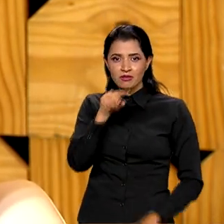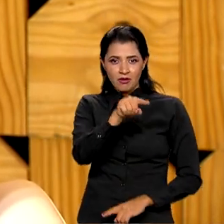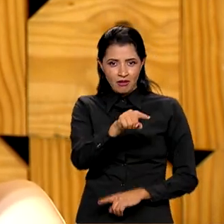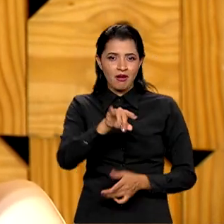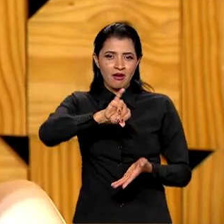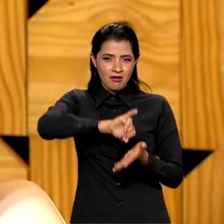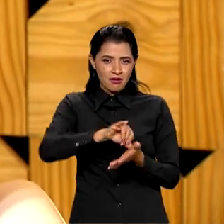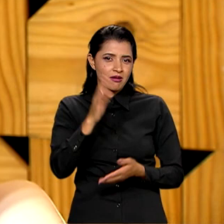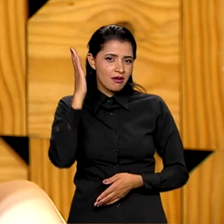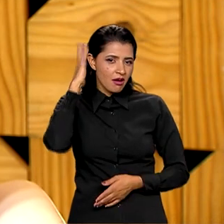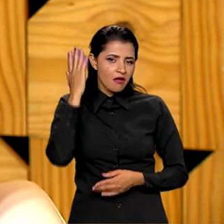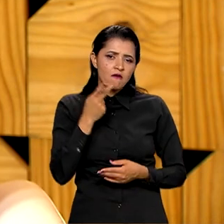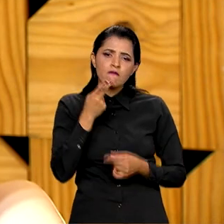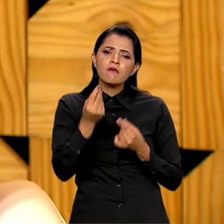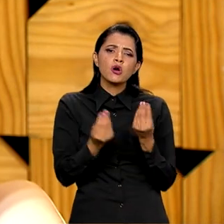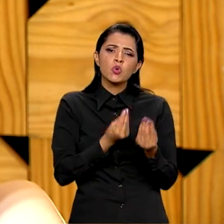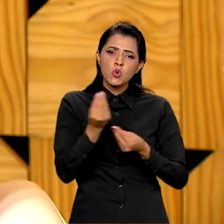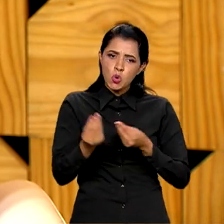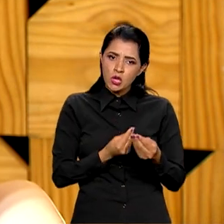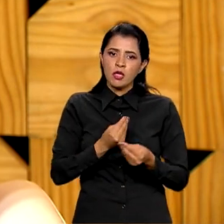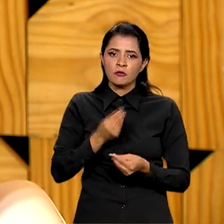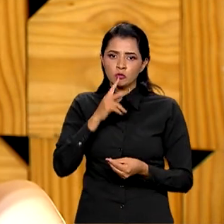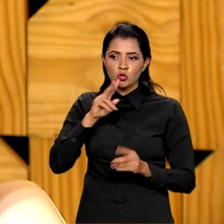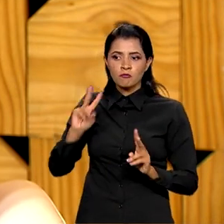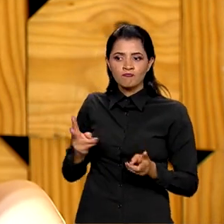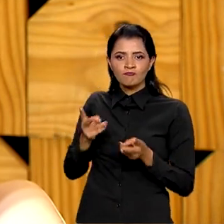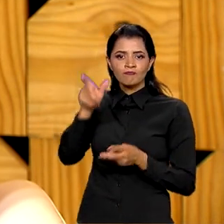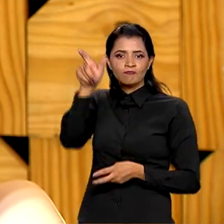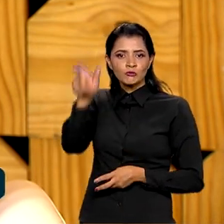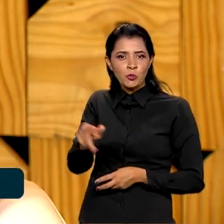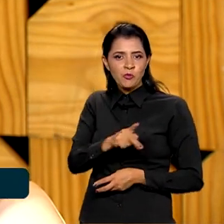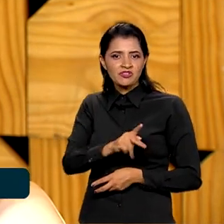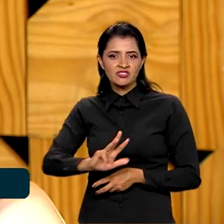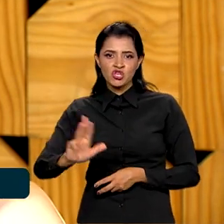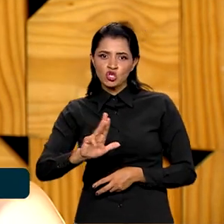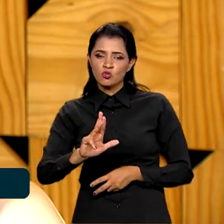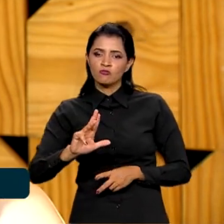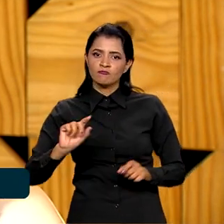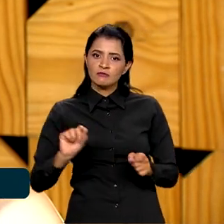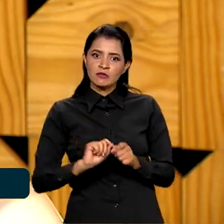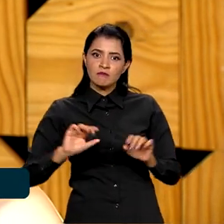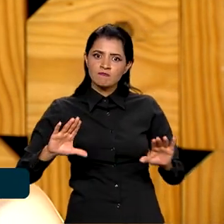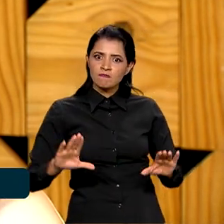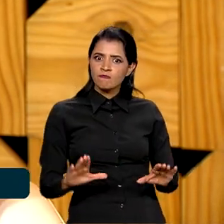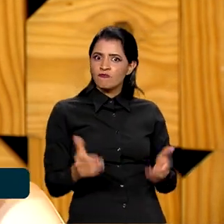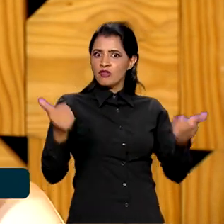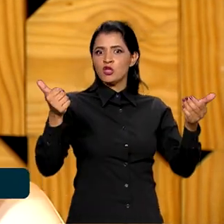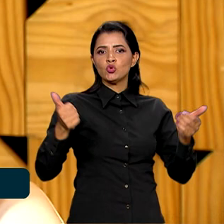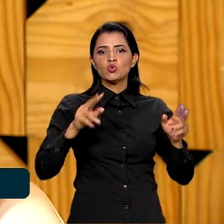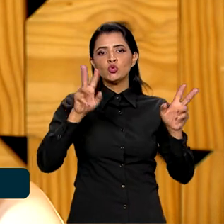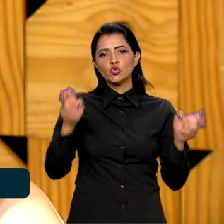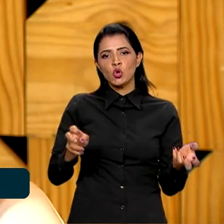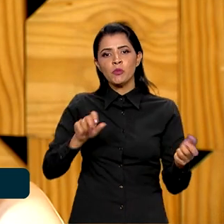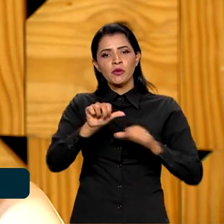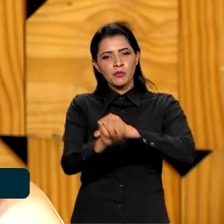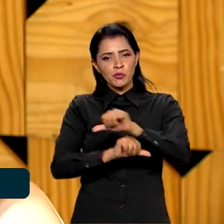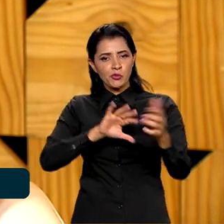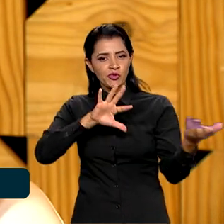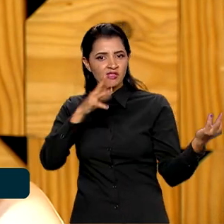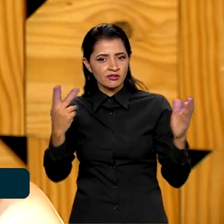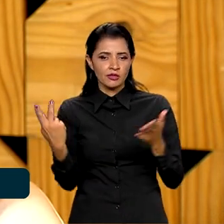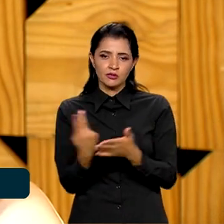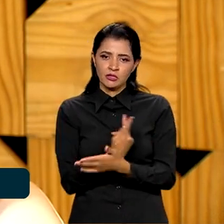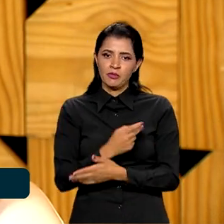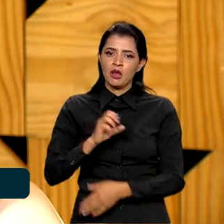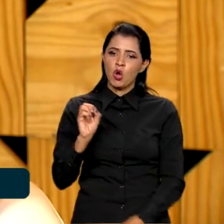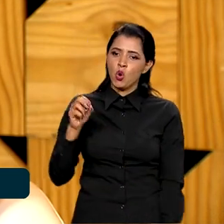diz muito sobre o prestígio do presidente Lula, realizar o maior evento que trata de mudanças climáticas que é realizado pelas Nações Unidas. É